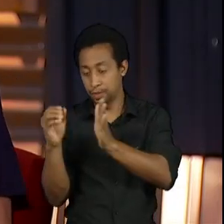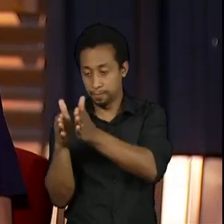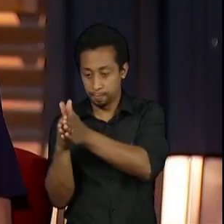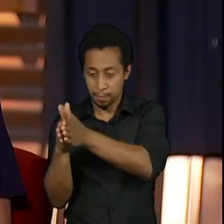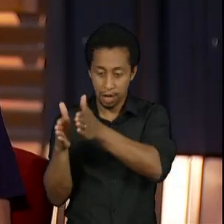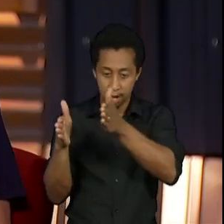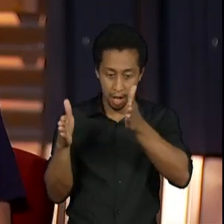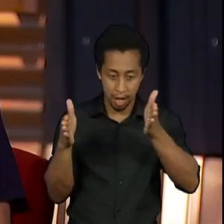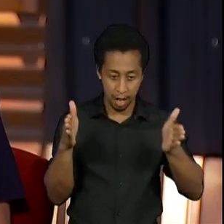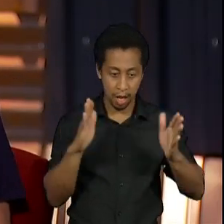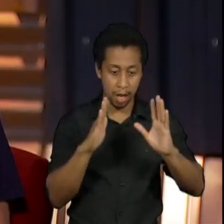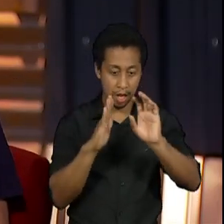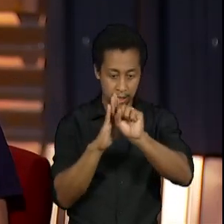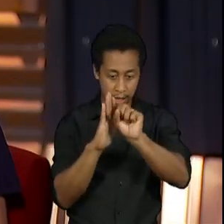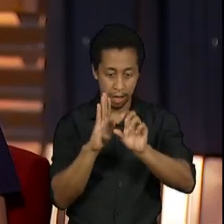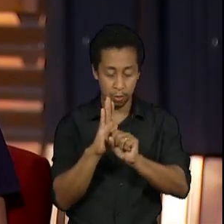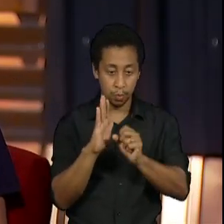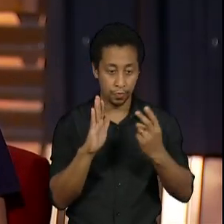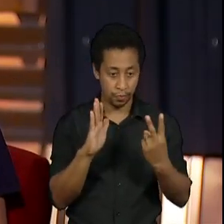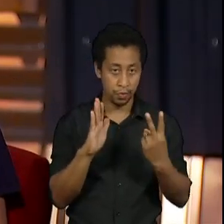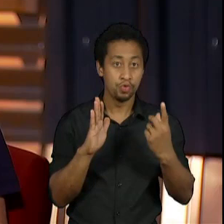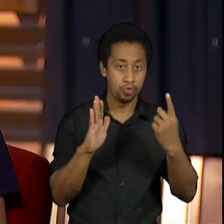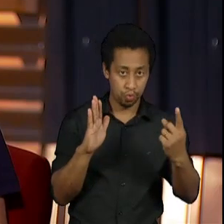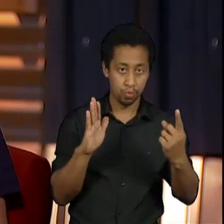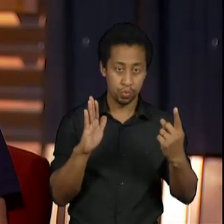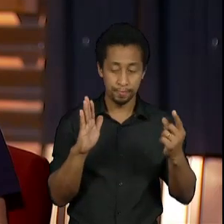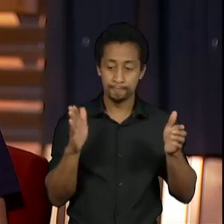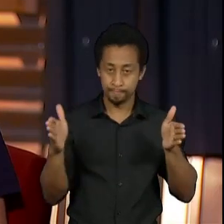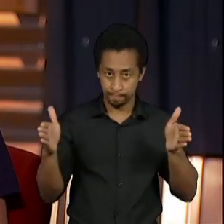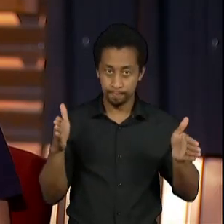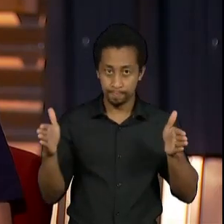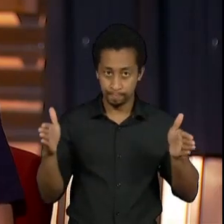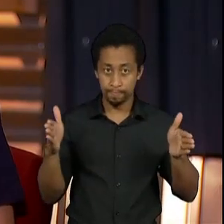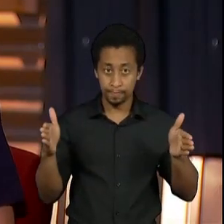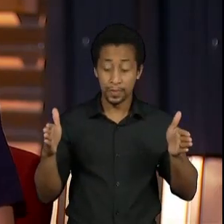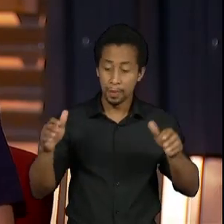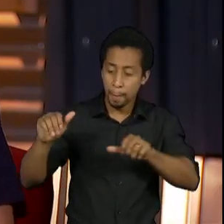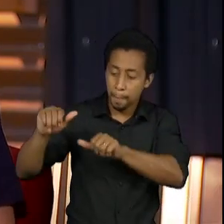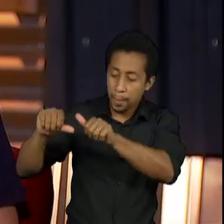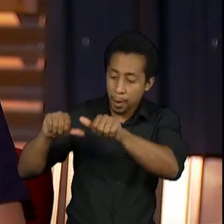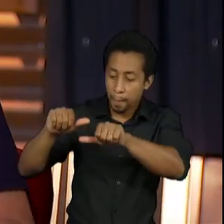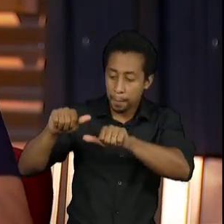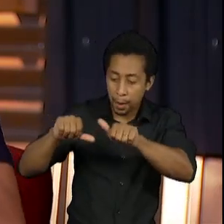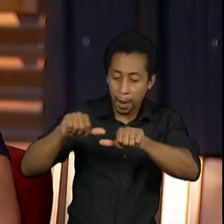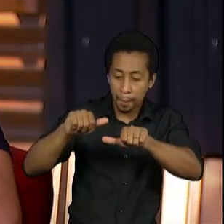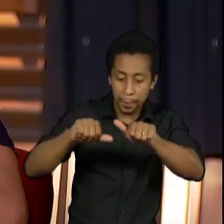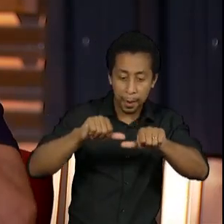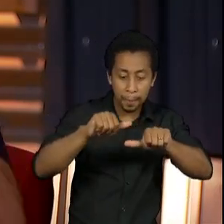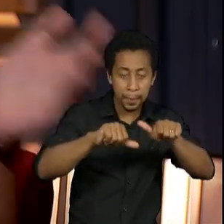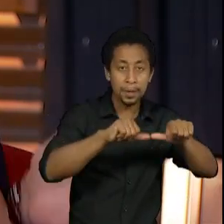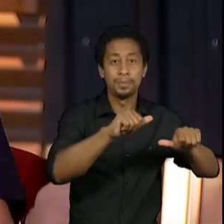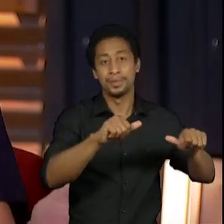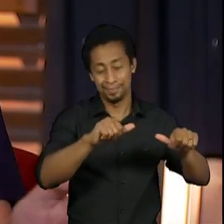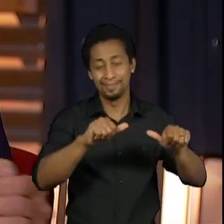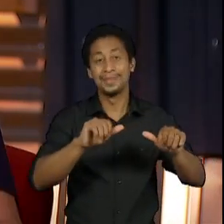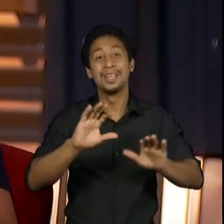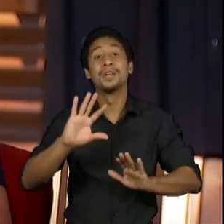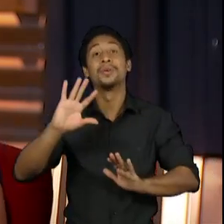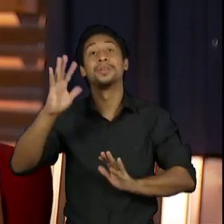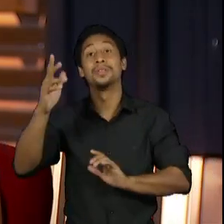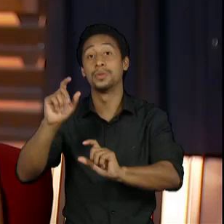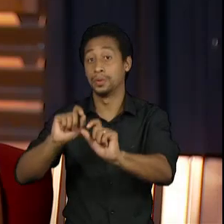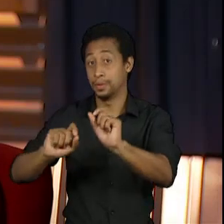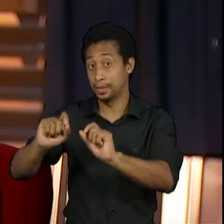transformações. Transformações que romperam com tabus, que são tabus seculares,